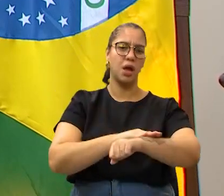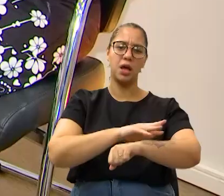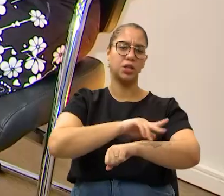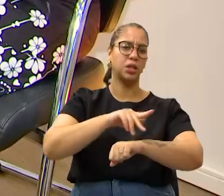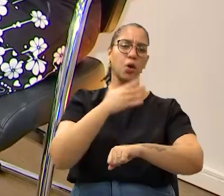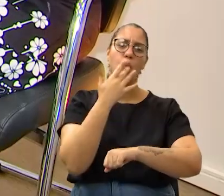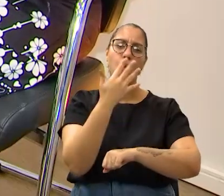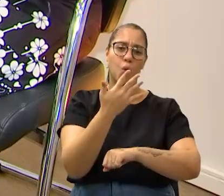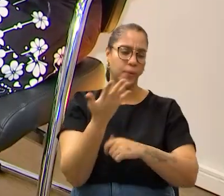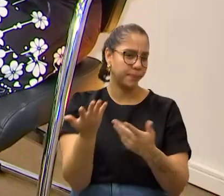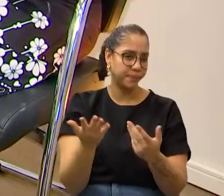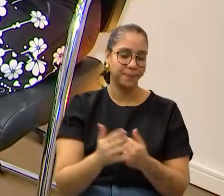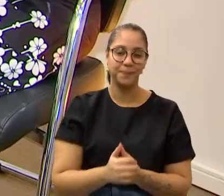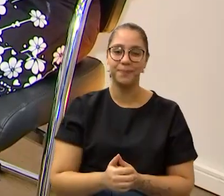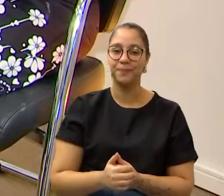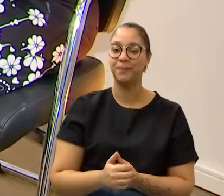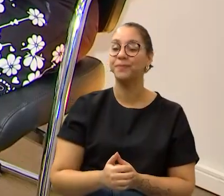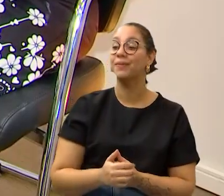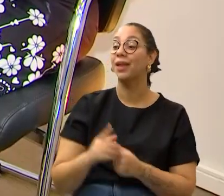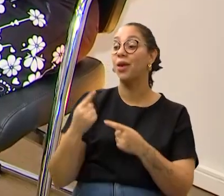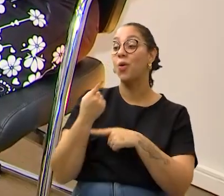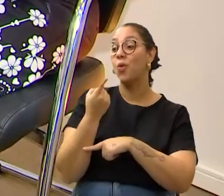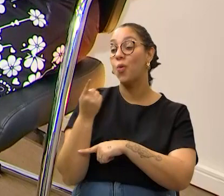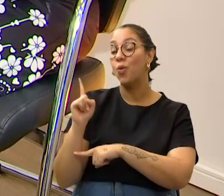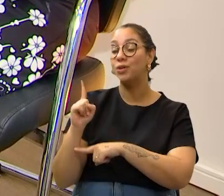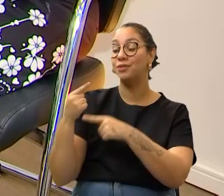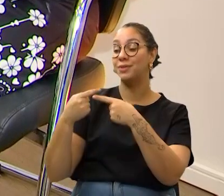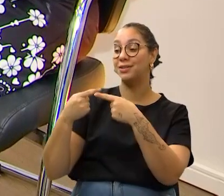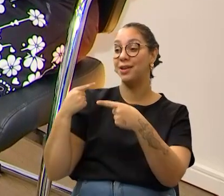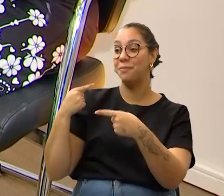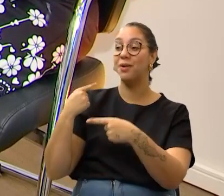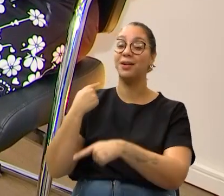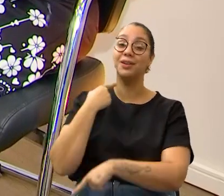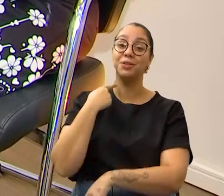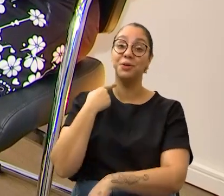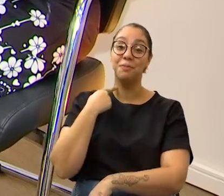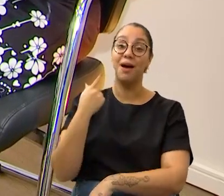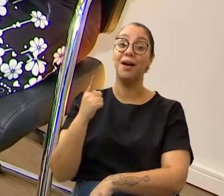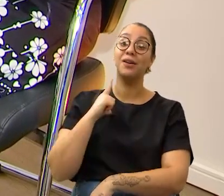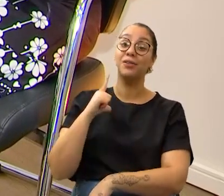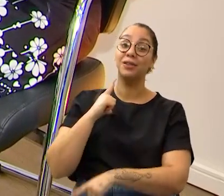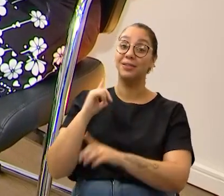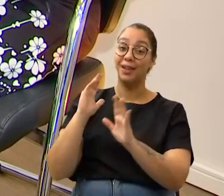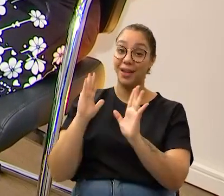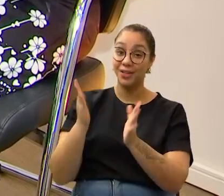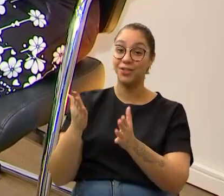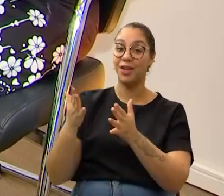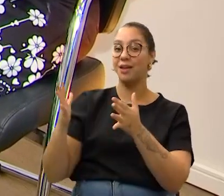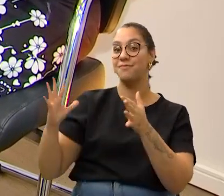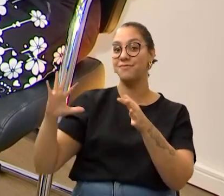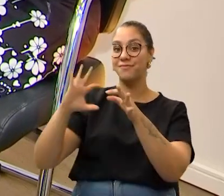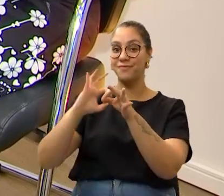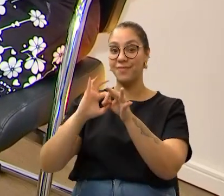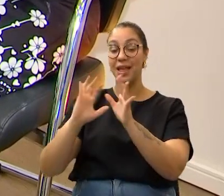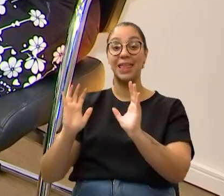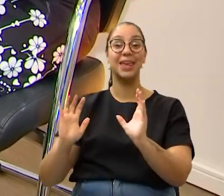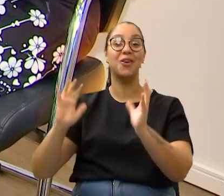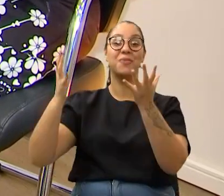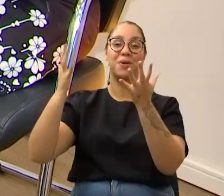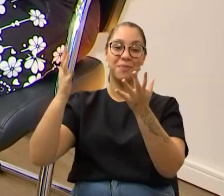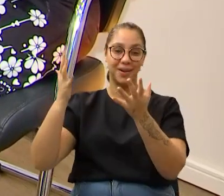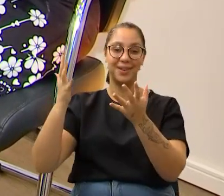pele. Última semana do mês de maio, a gente tem novamente o Câmara Integrada nessa semana,